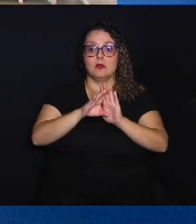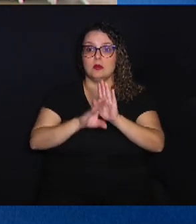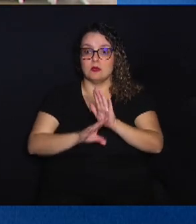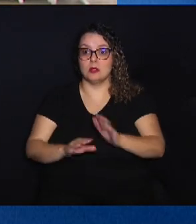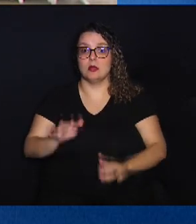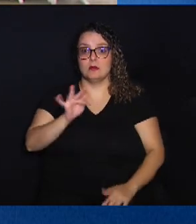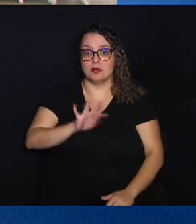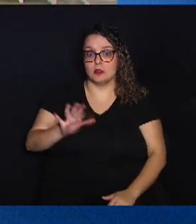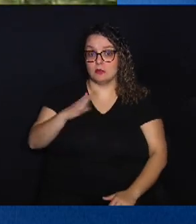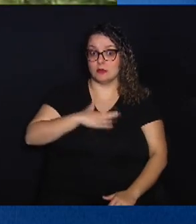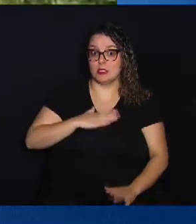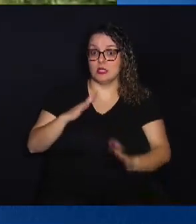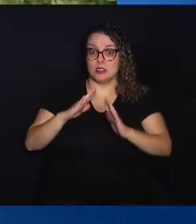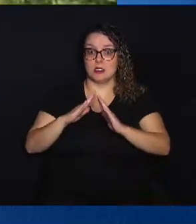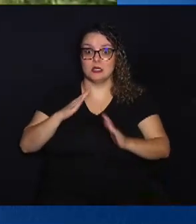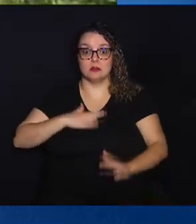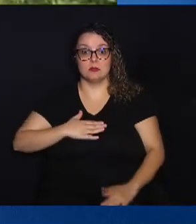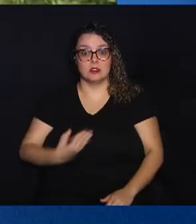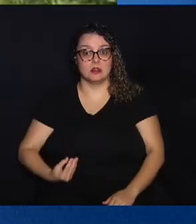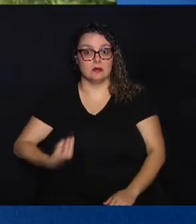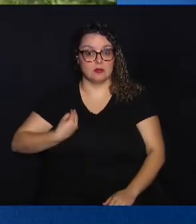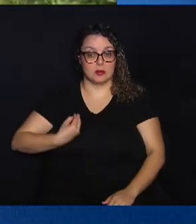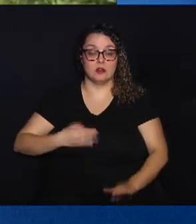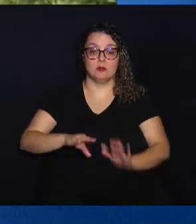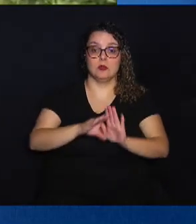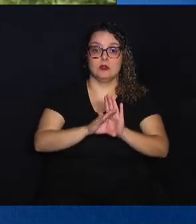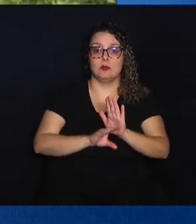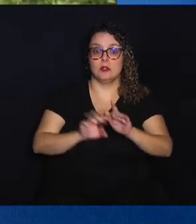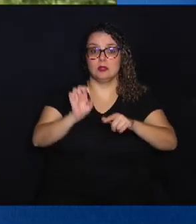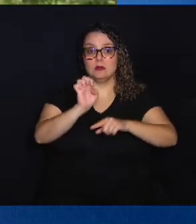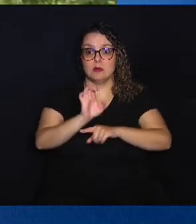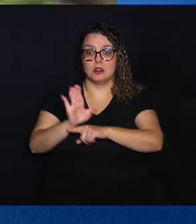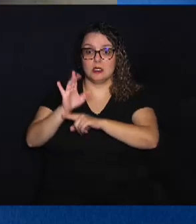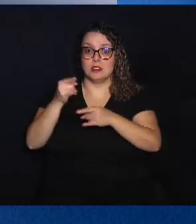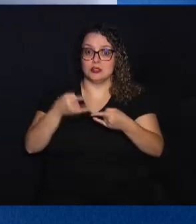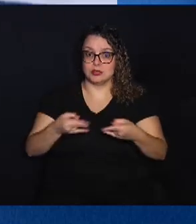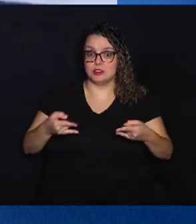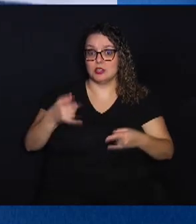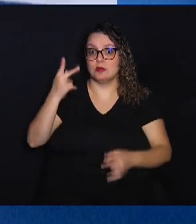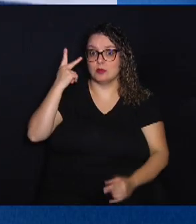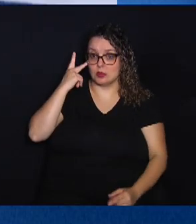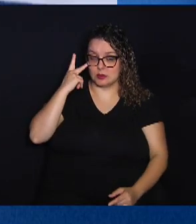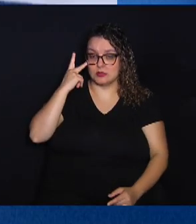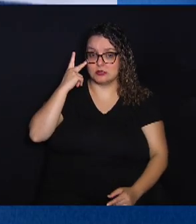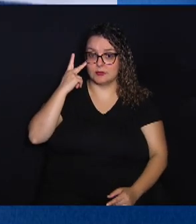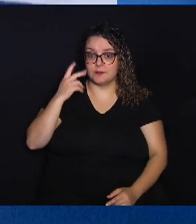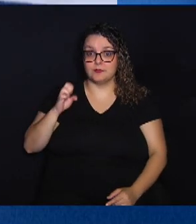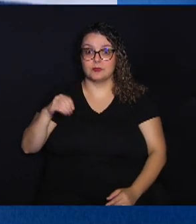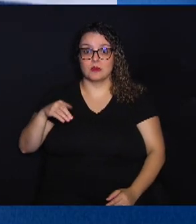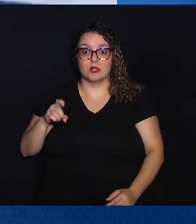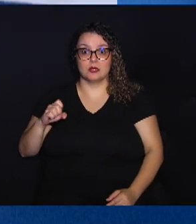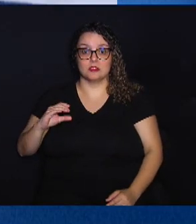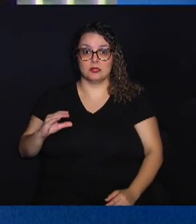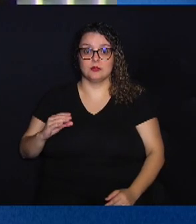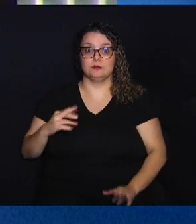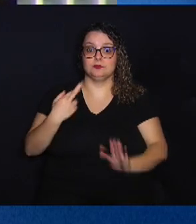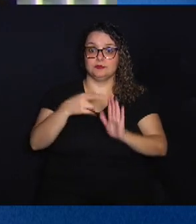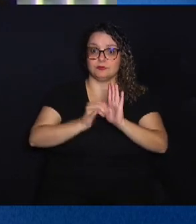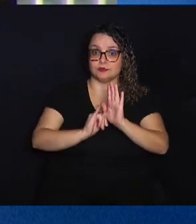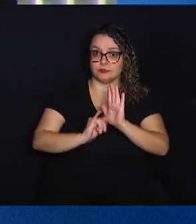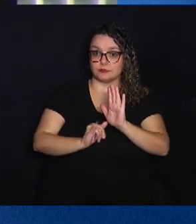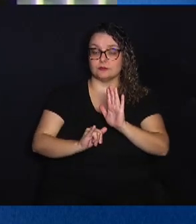Minha Casa Minha Vida e do Programa Estadual Cheque Paulista. INDEC lança relatório anual